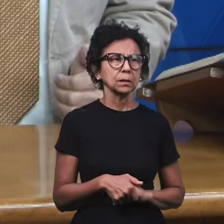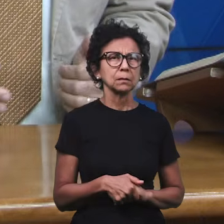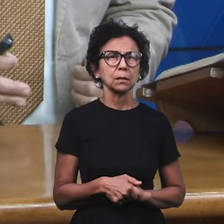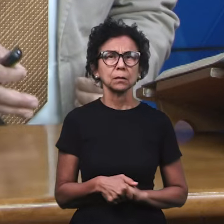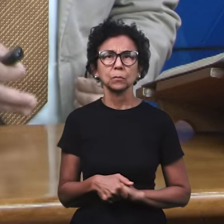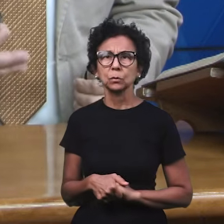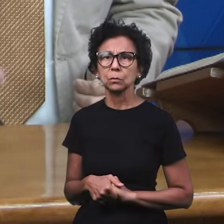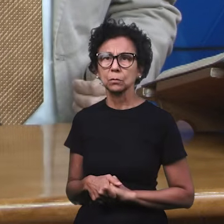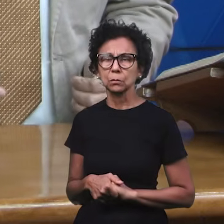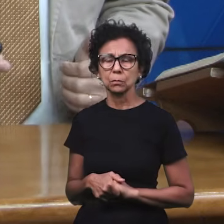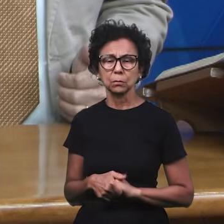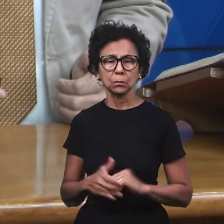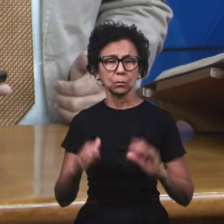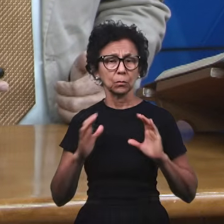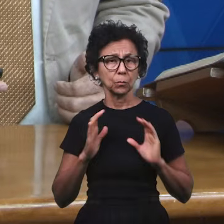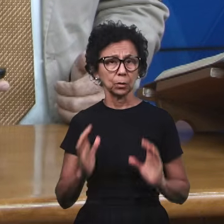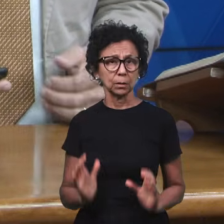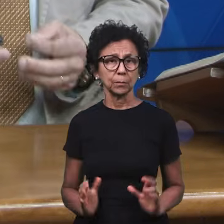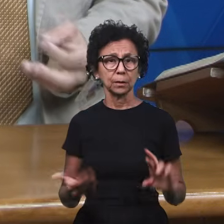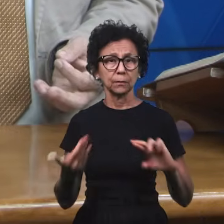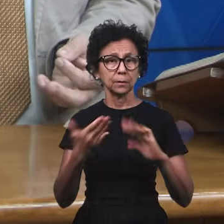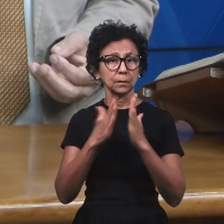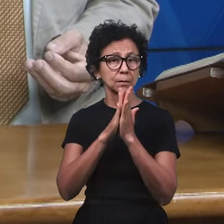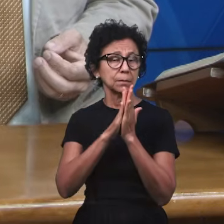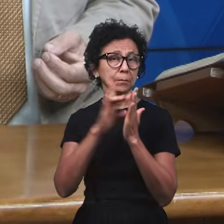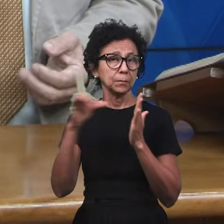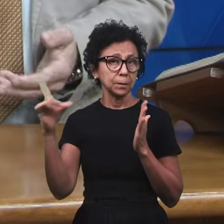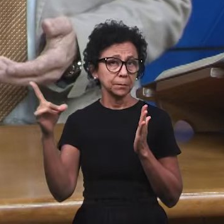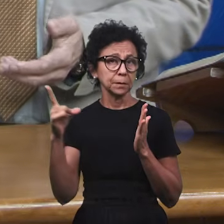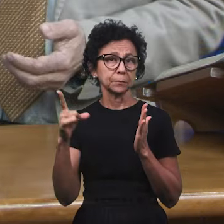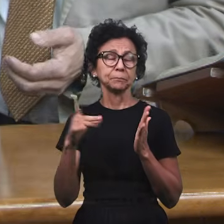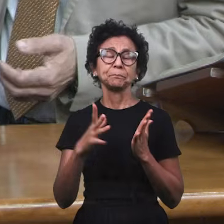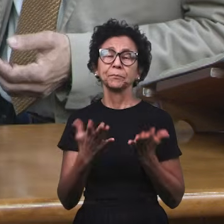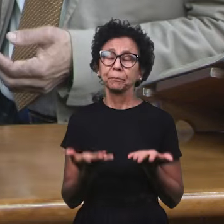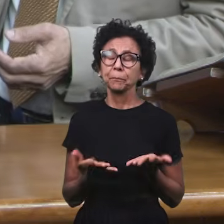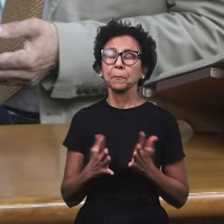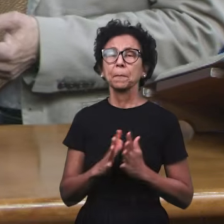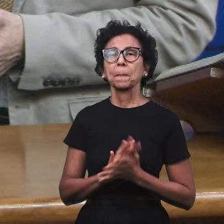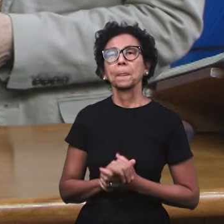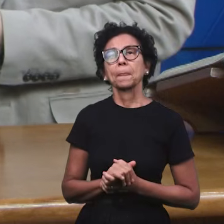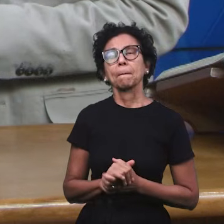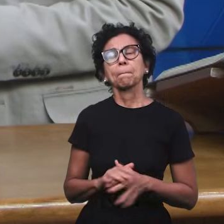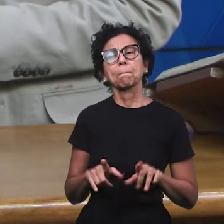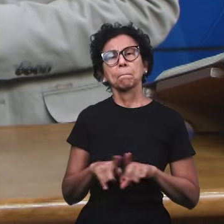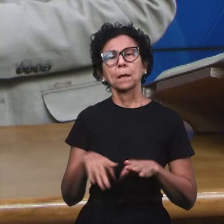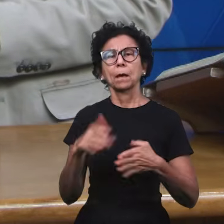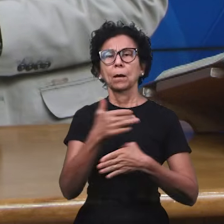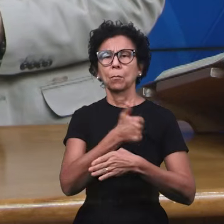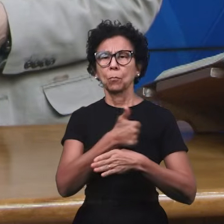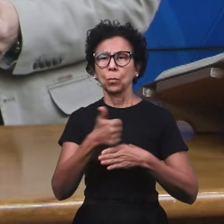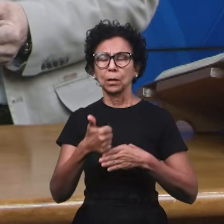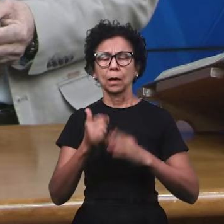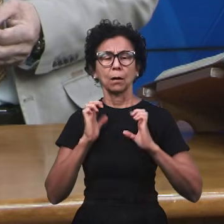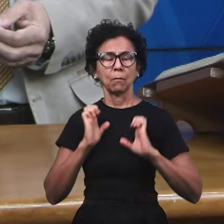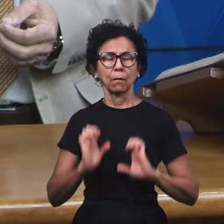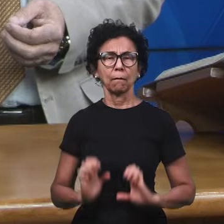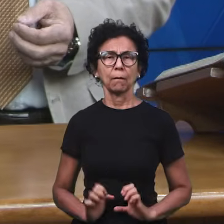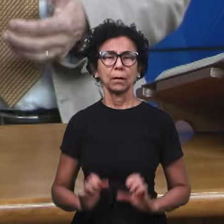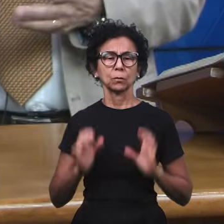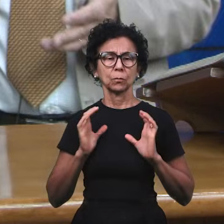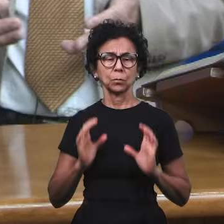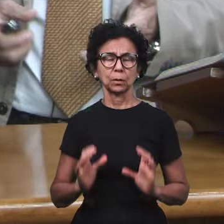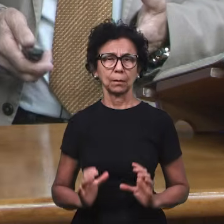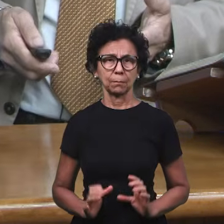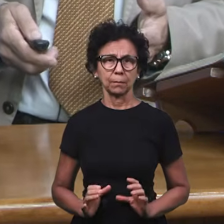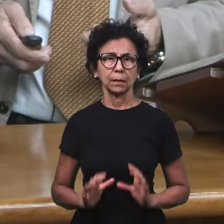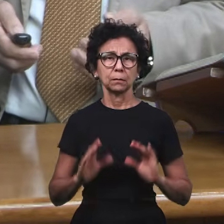vida dentro daquilo que a palavra nos diz. E essa que é a maravilha. Além das questões morais, éticas, comportamentais,